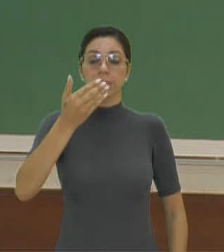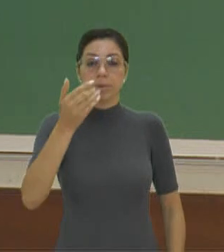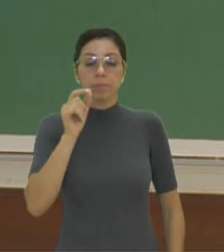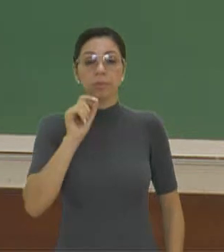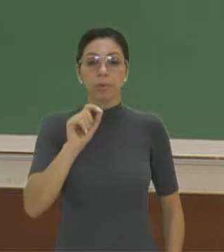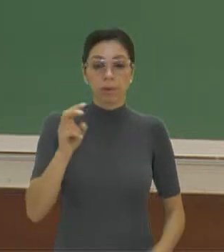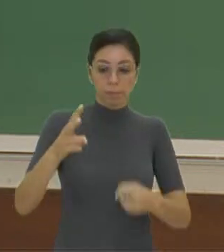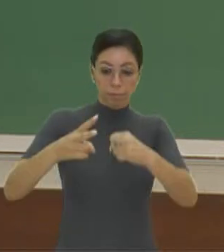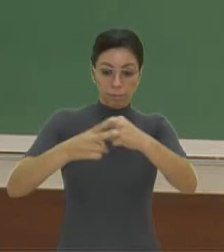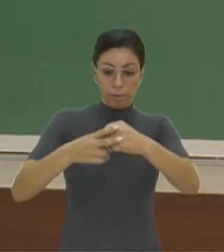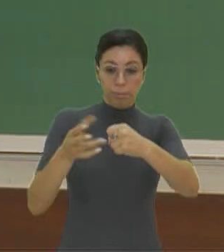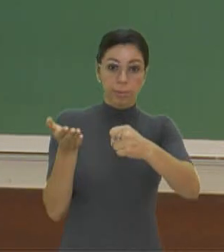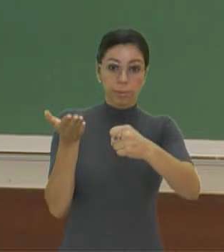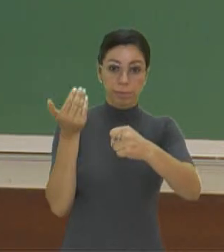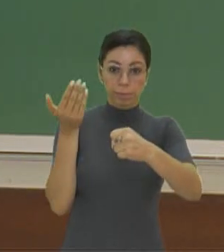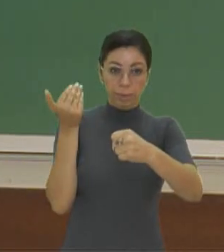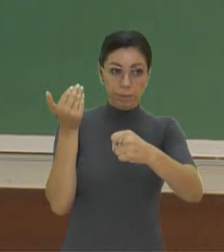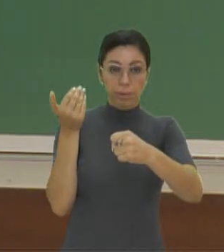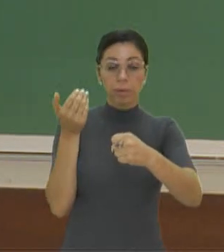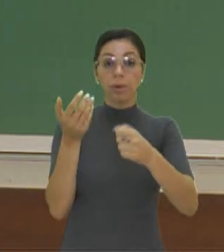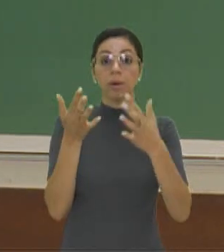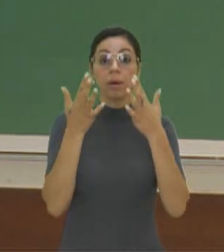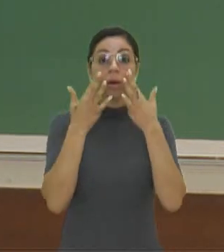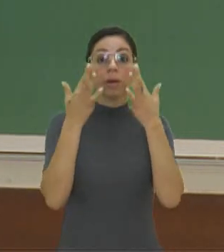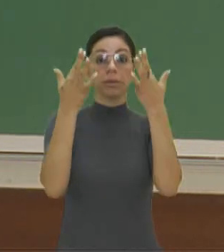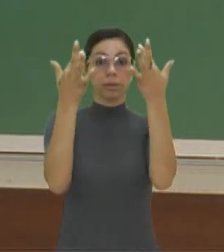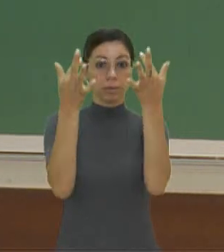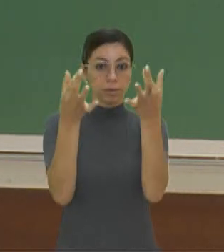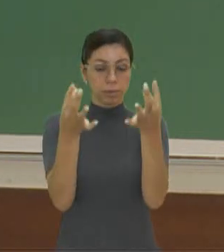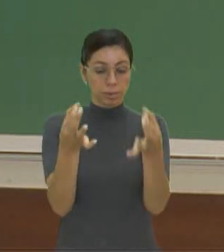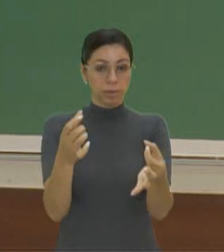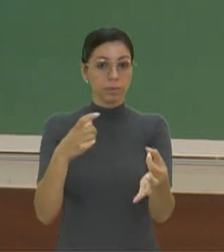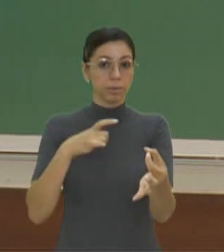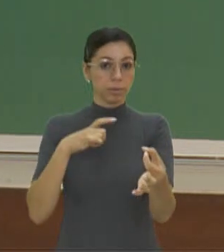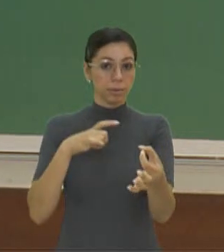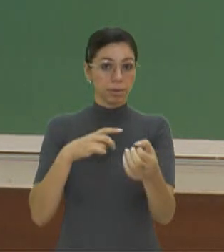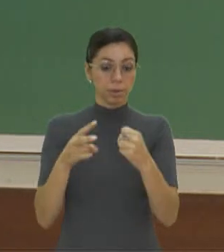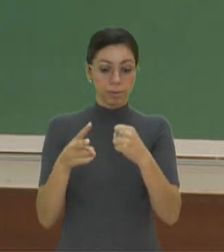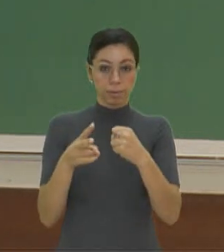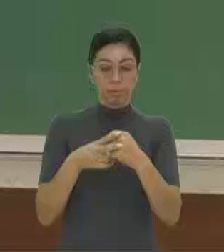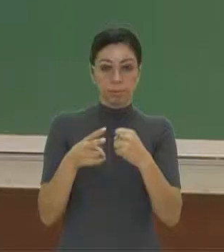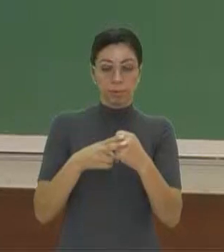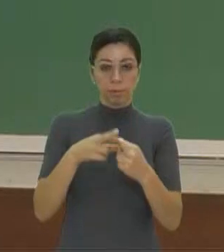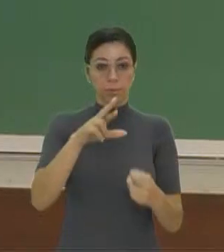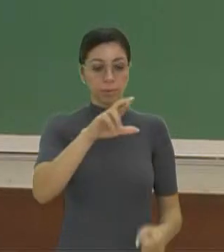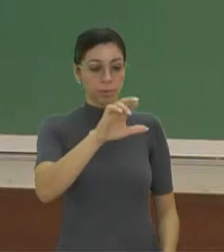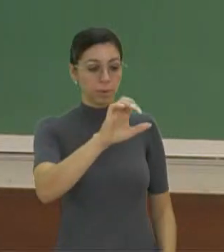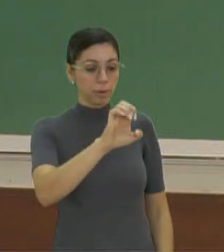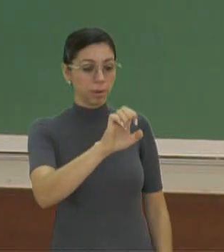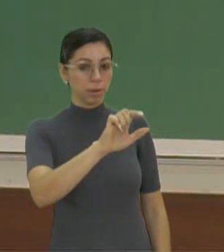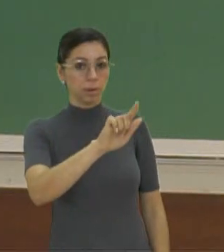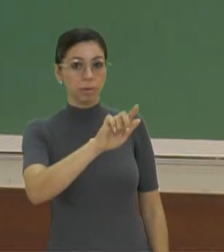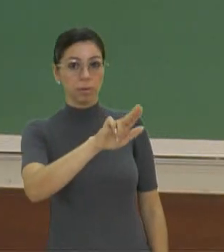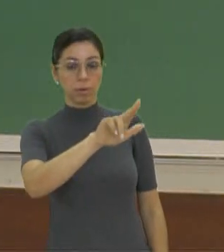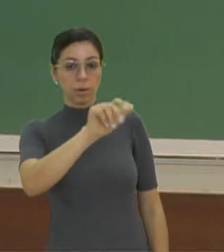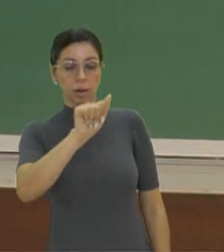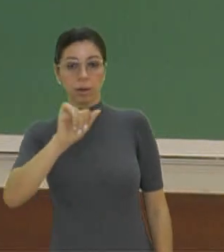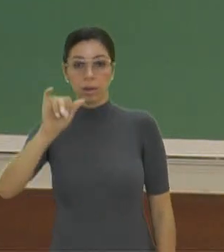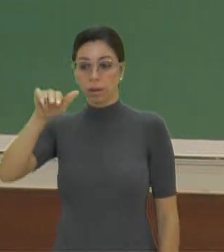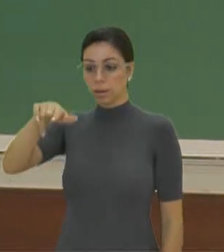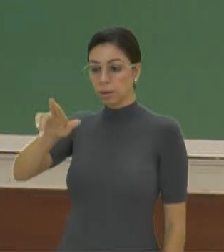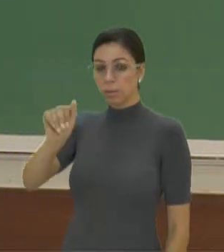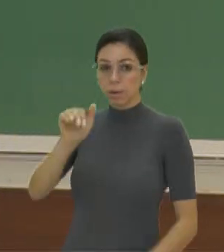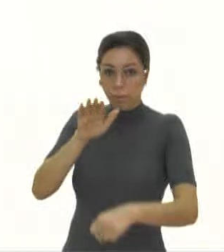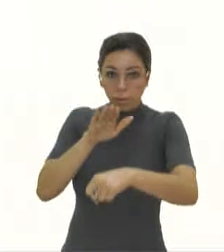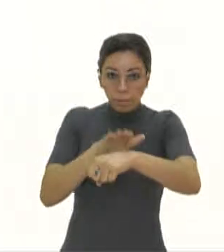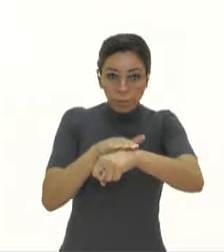passado. Prestem atenção, porque nós temos verbos tanto regulares quanto irregulares para auxiliar vocês. Vou dar um tempinho para vocês